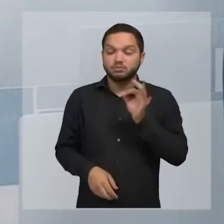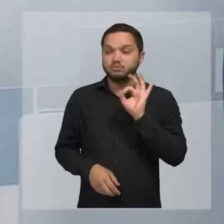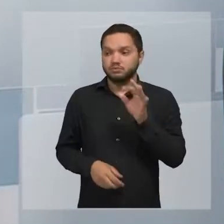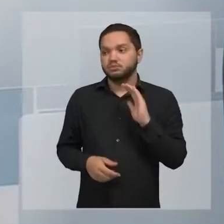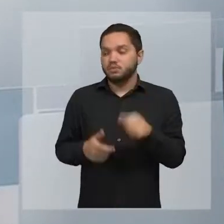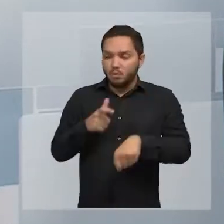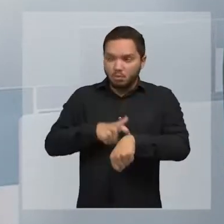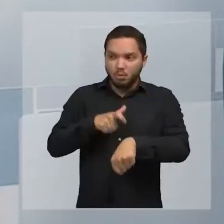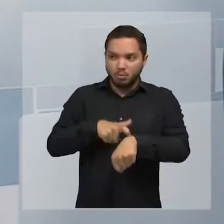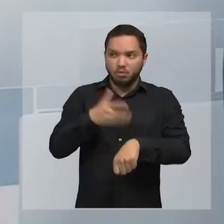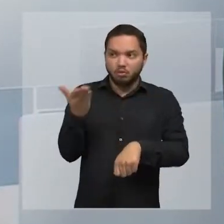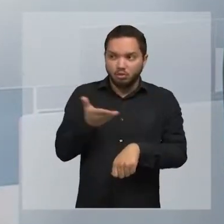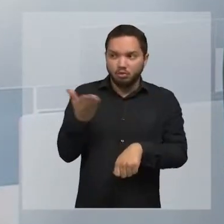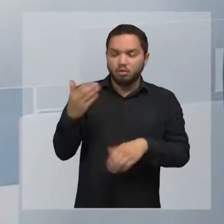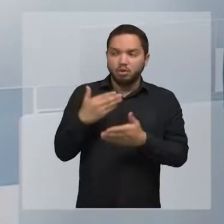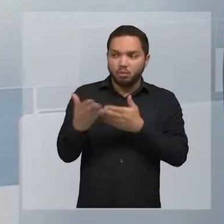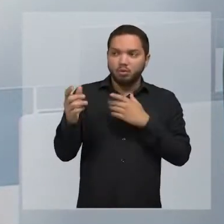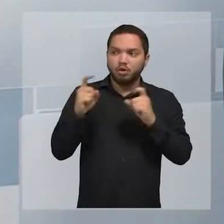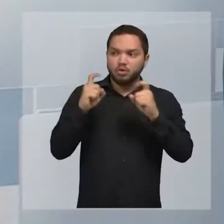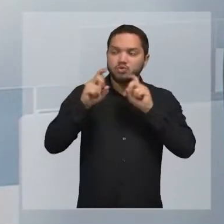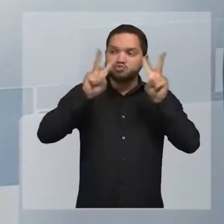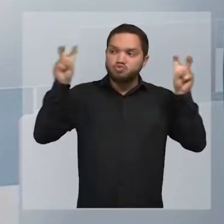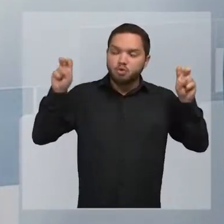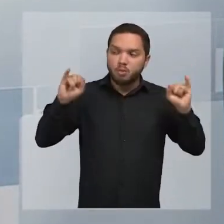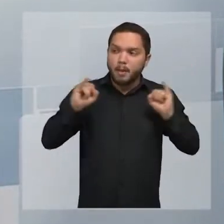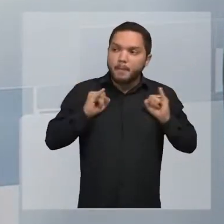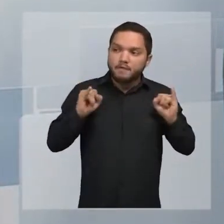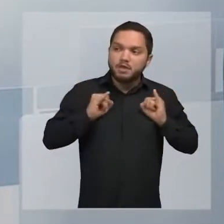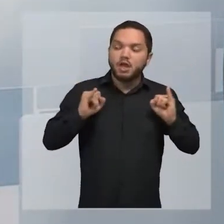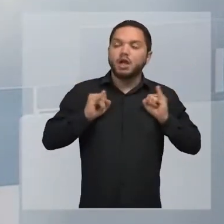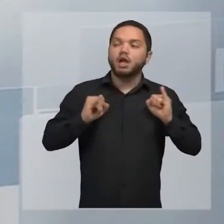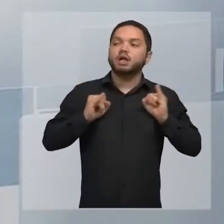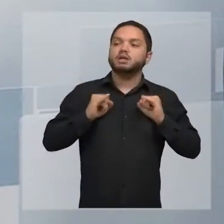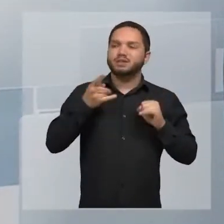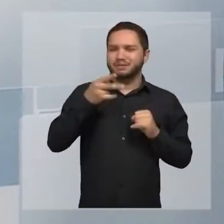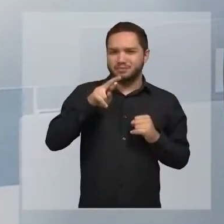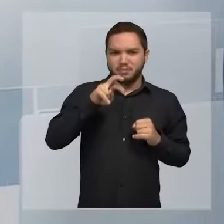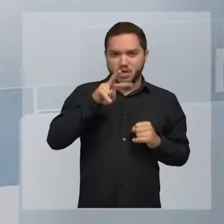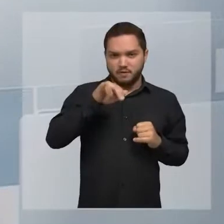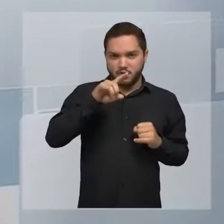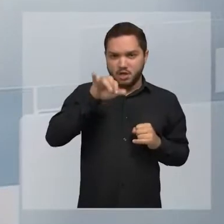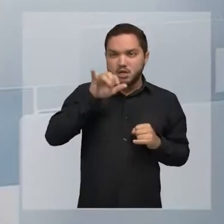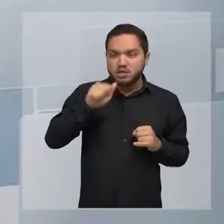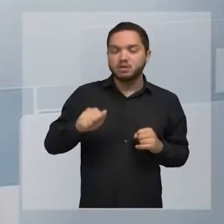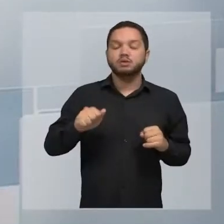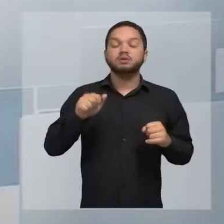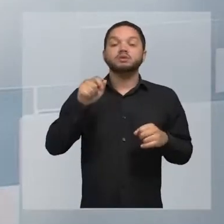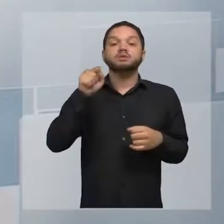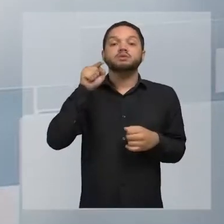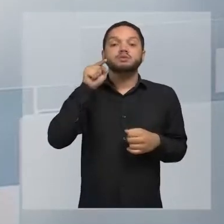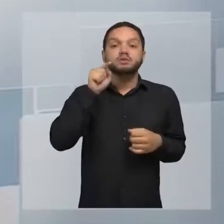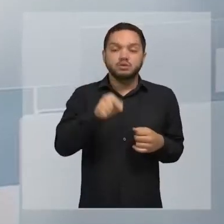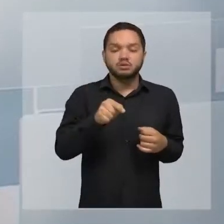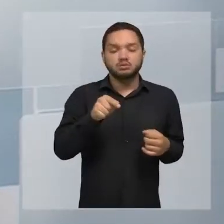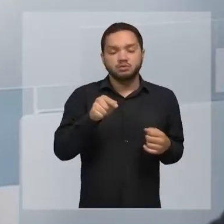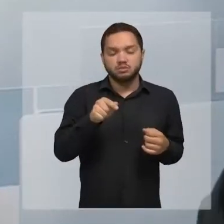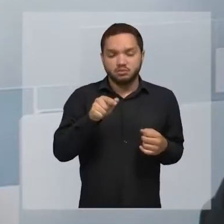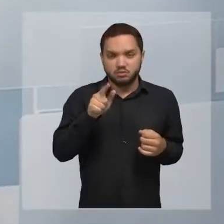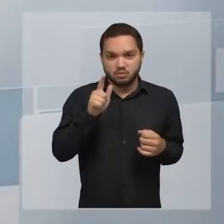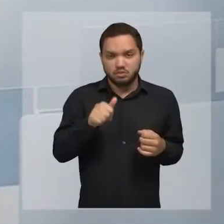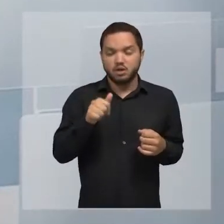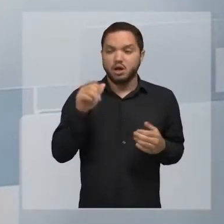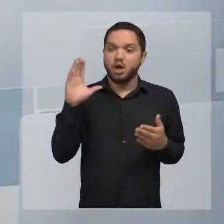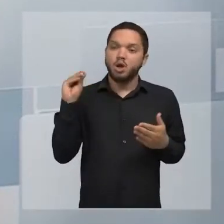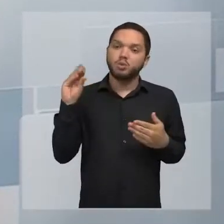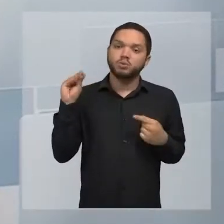Será catapultado principalmente por esse momento agora de discussão da Previdência. Sobre a Previdência? Sem dúvida, sem dúvida, sem dúvida. E é